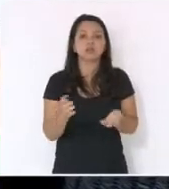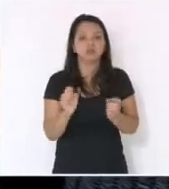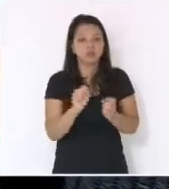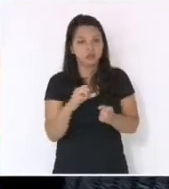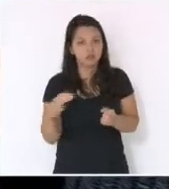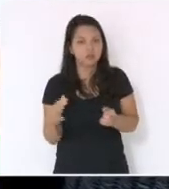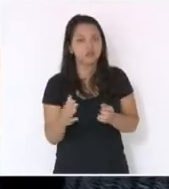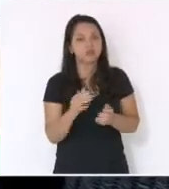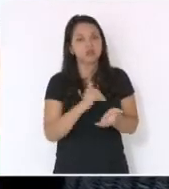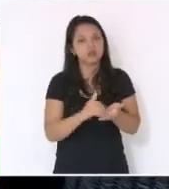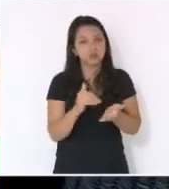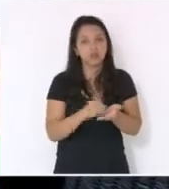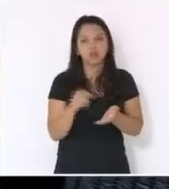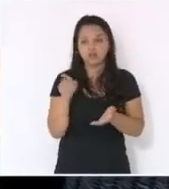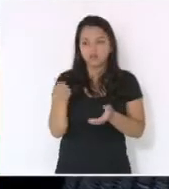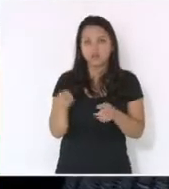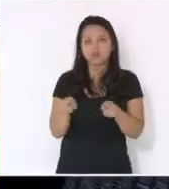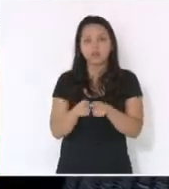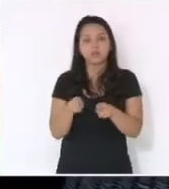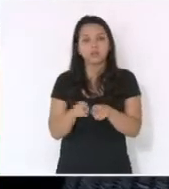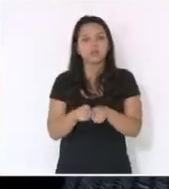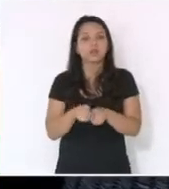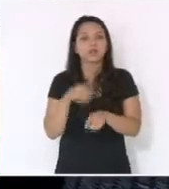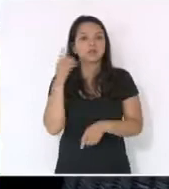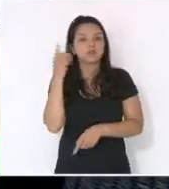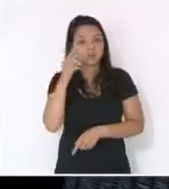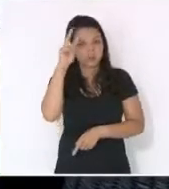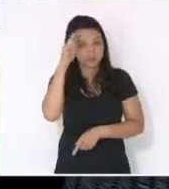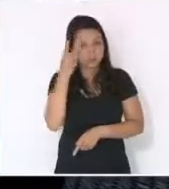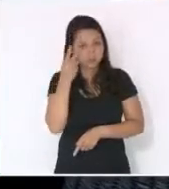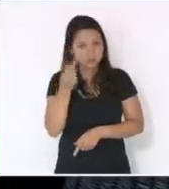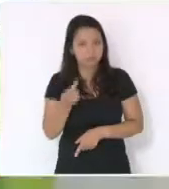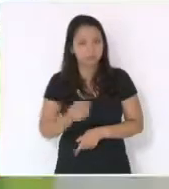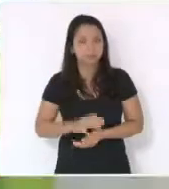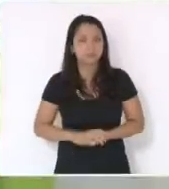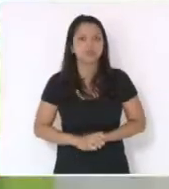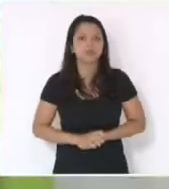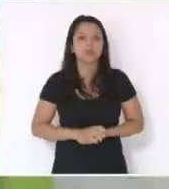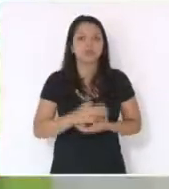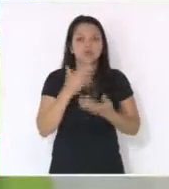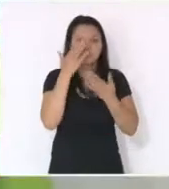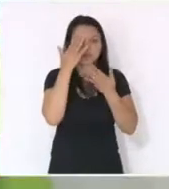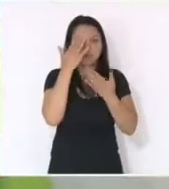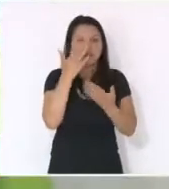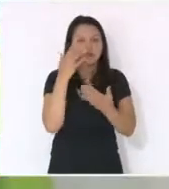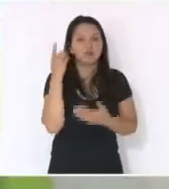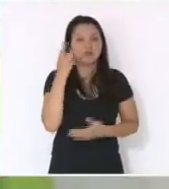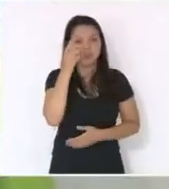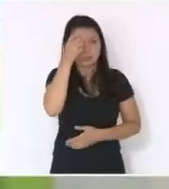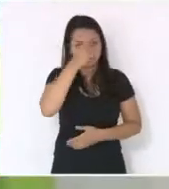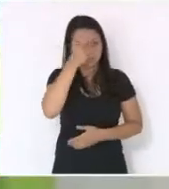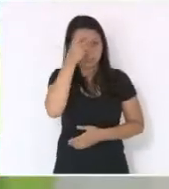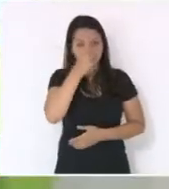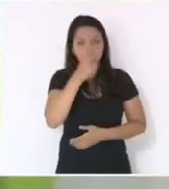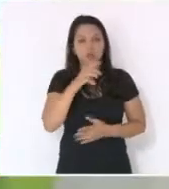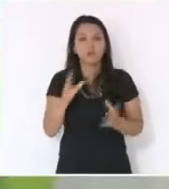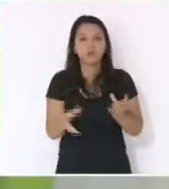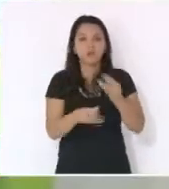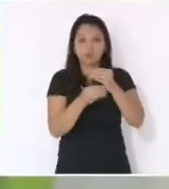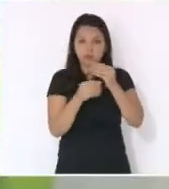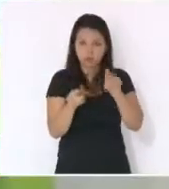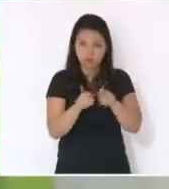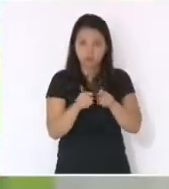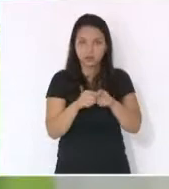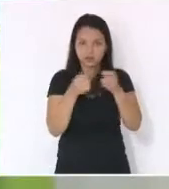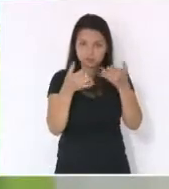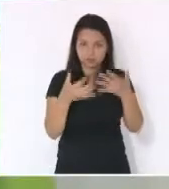a Vossa Excelência aí, deputado Milton Obos. Obrigado, deputado Maurício. Complementando ainda, deputado Silvio, dentro